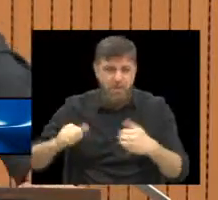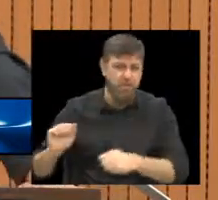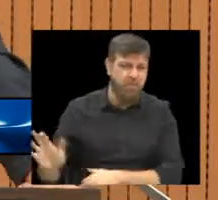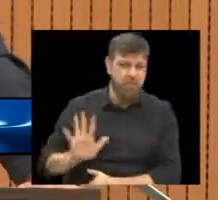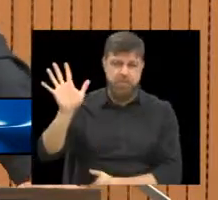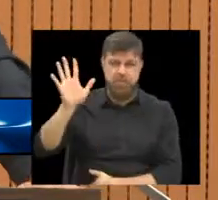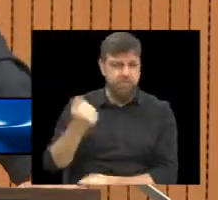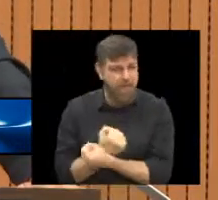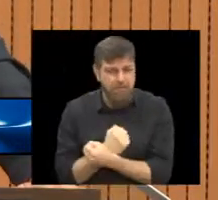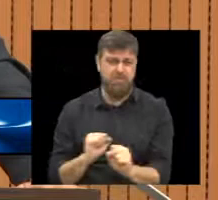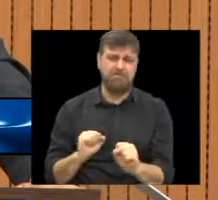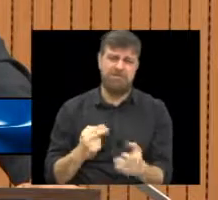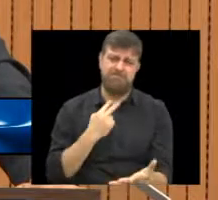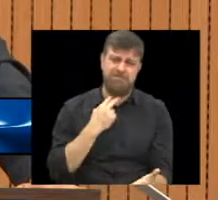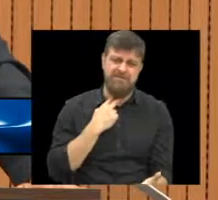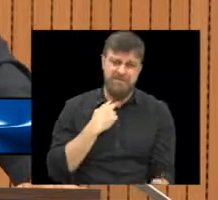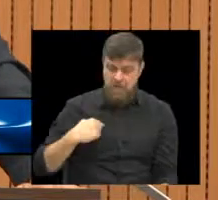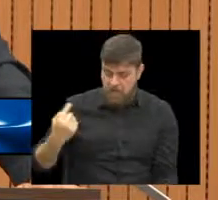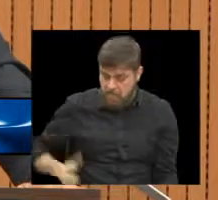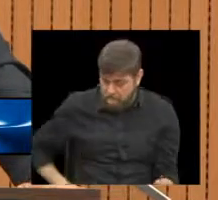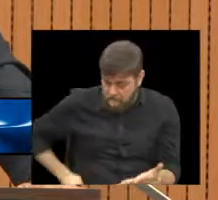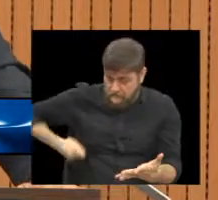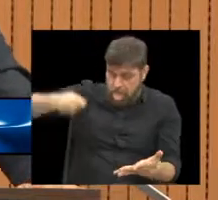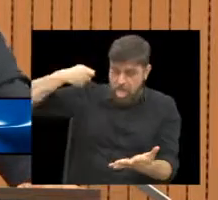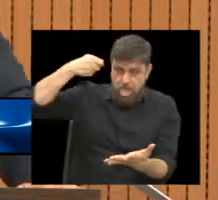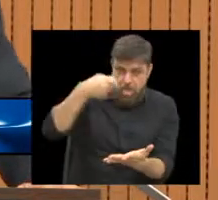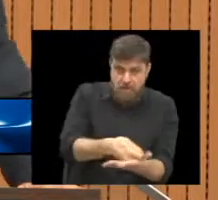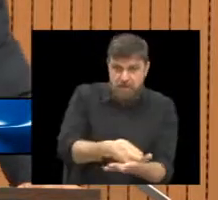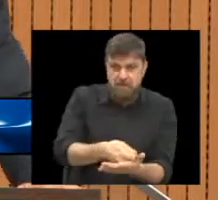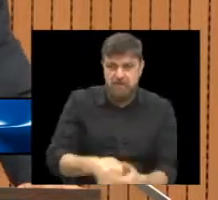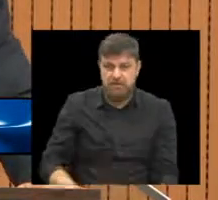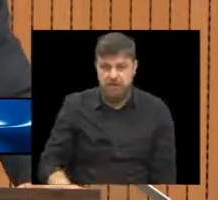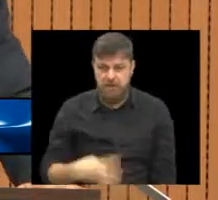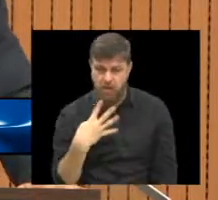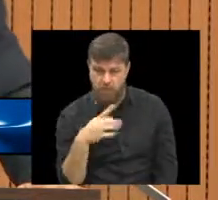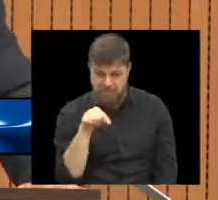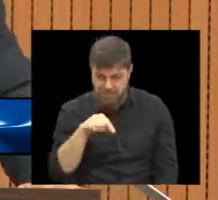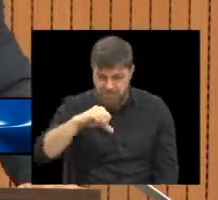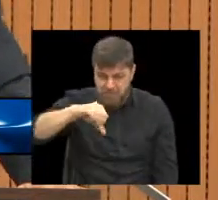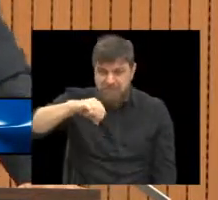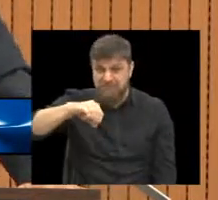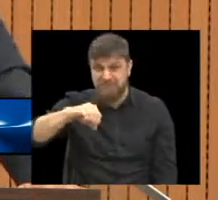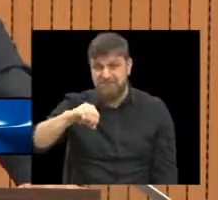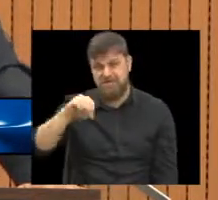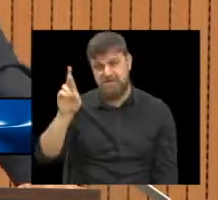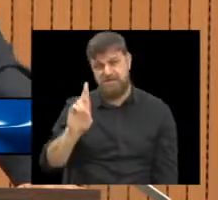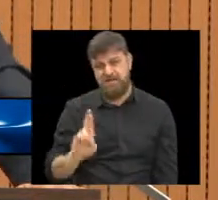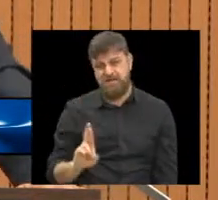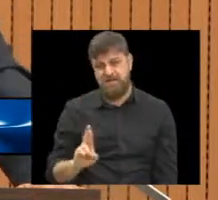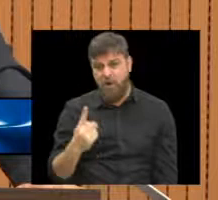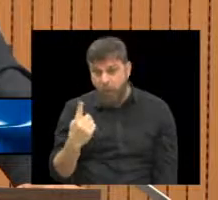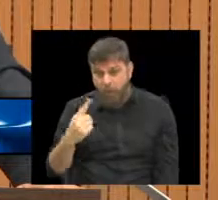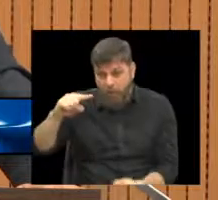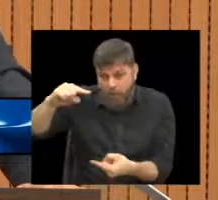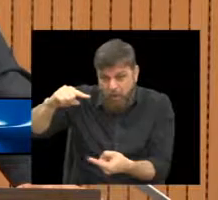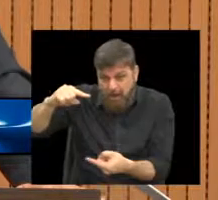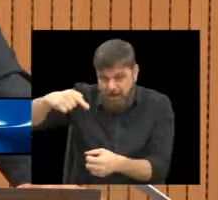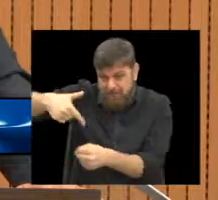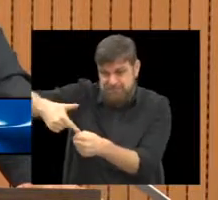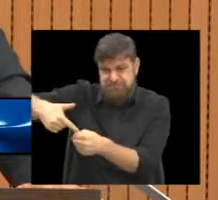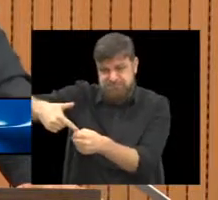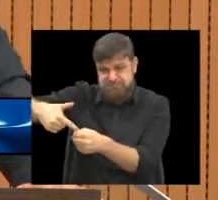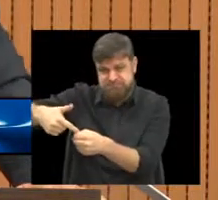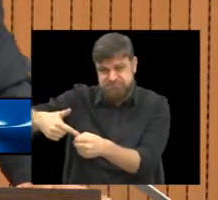vereadores, que se pague até R$ 4,90 num litro de gasolina,